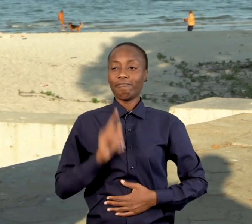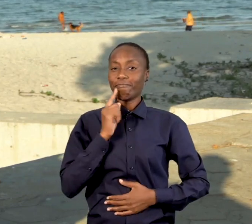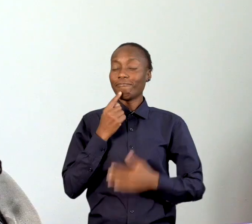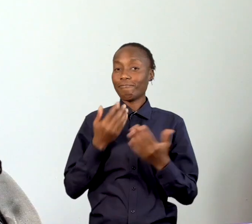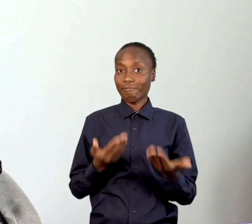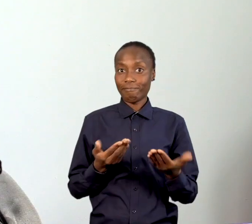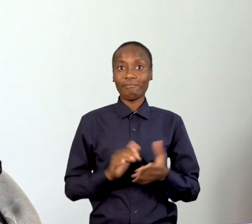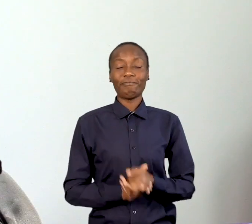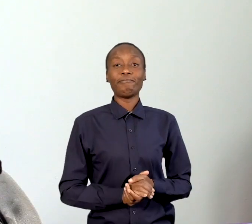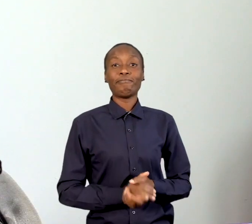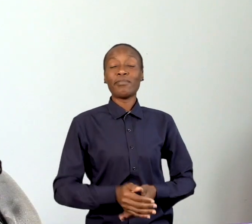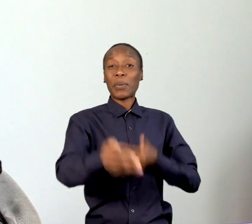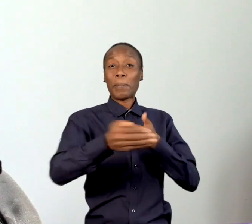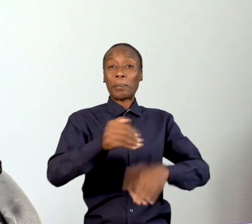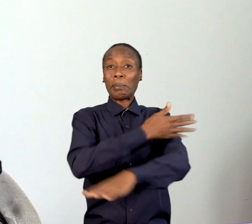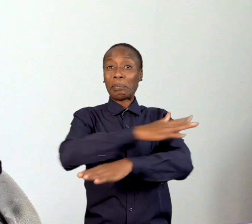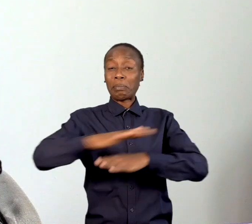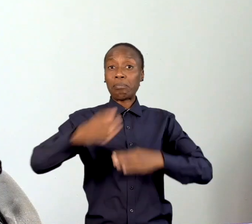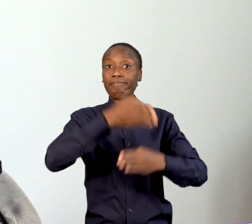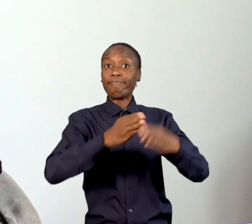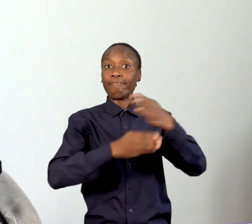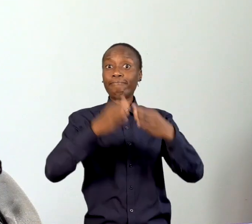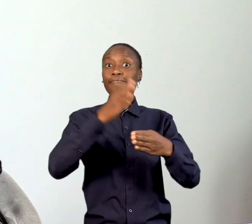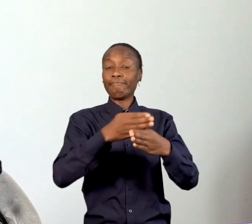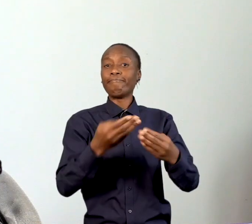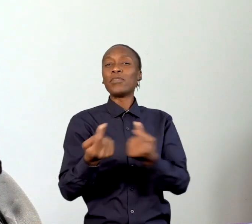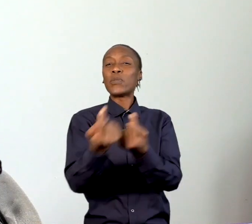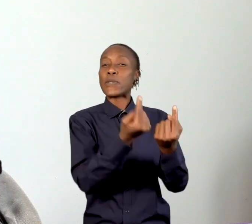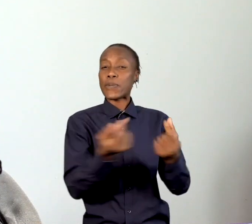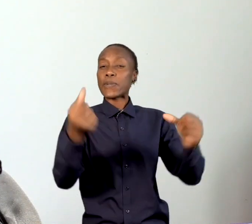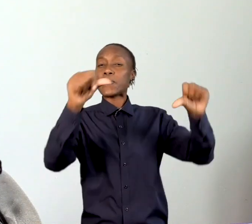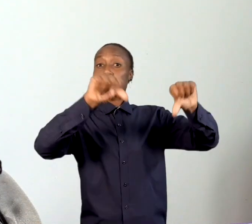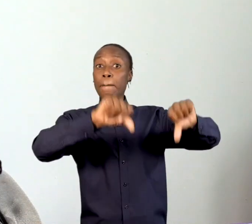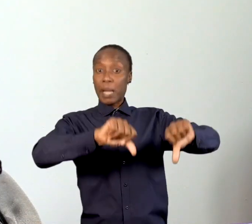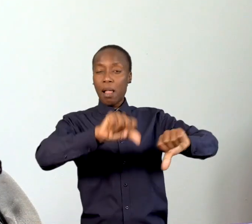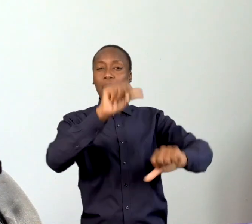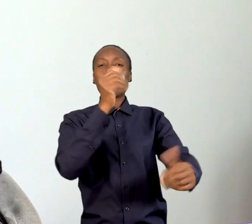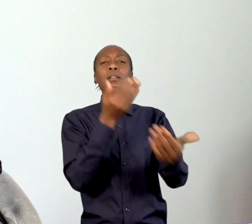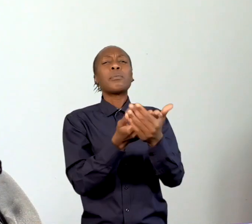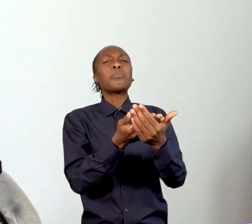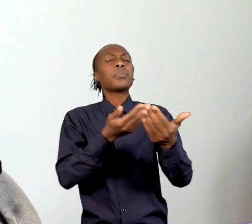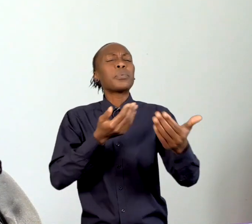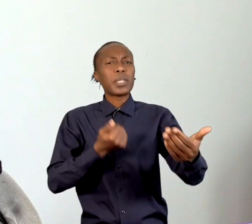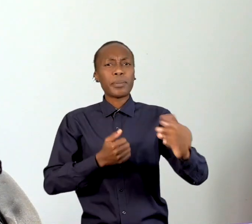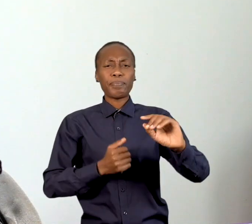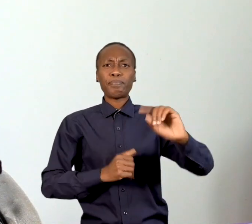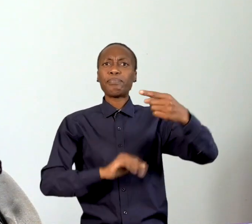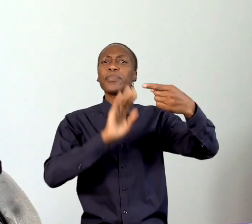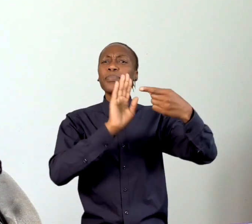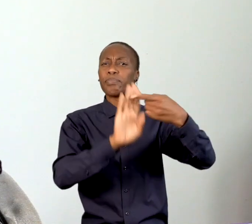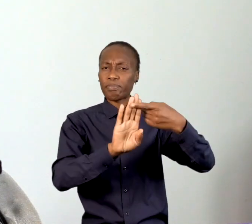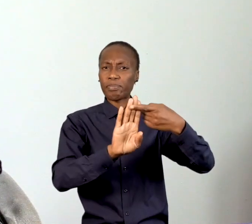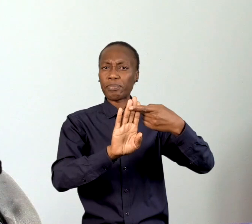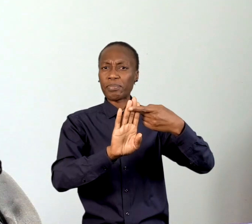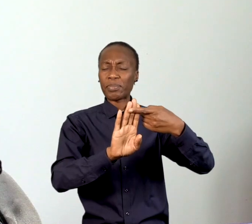ambiente. As construções nas zonas costeiras são prejudiciais por vários